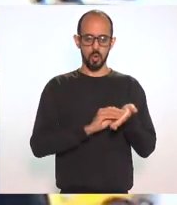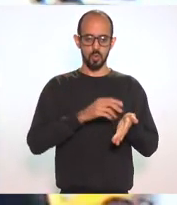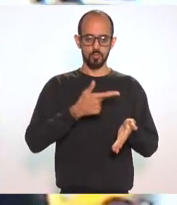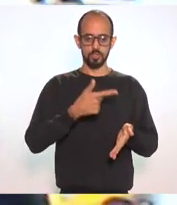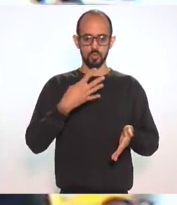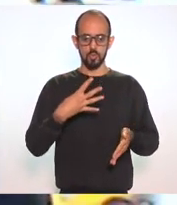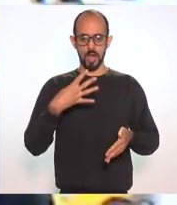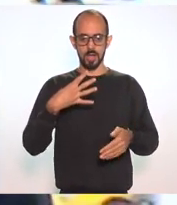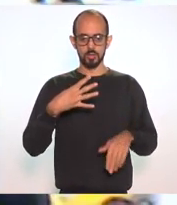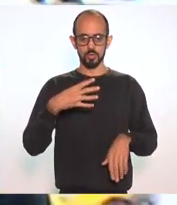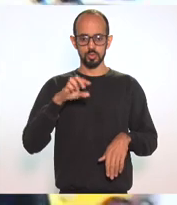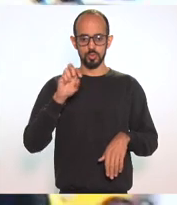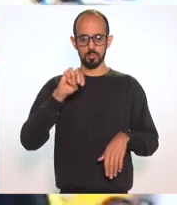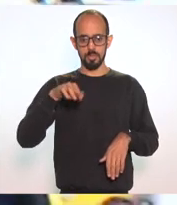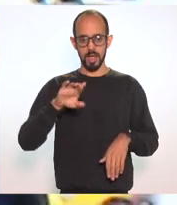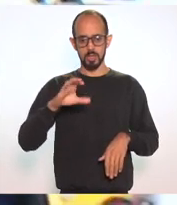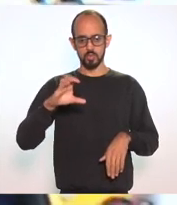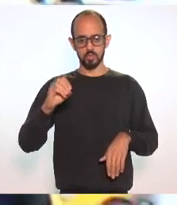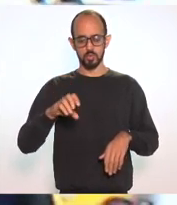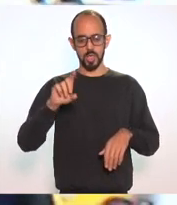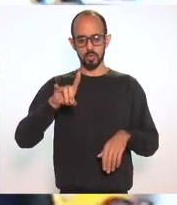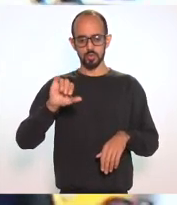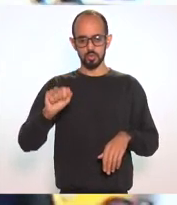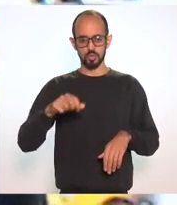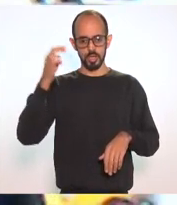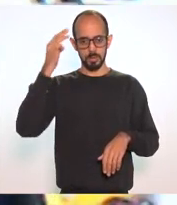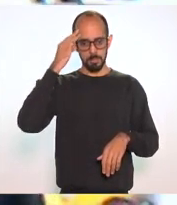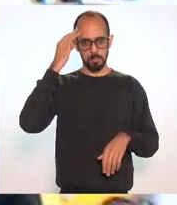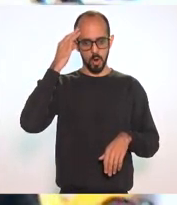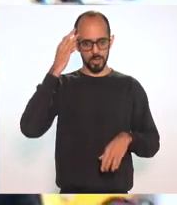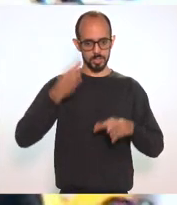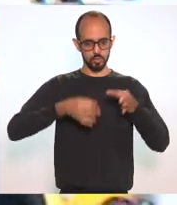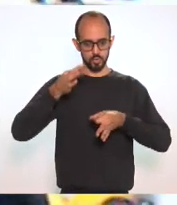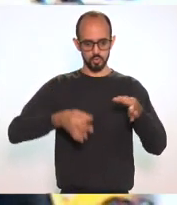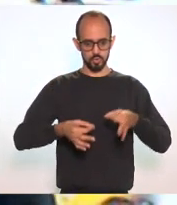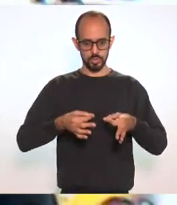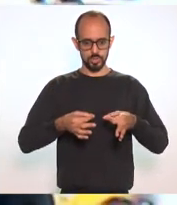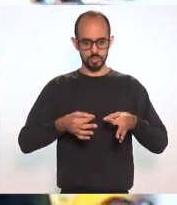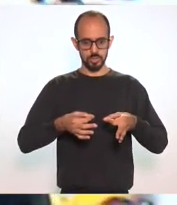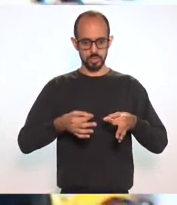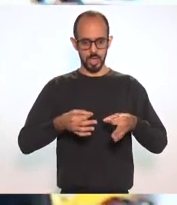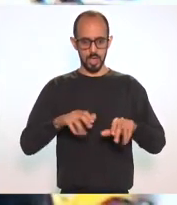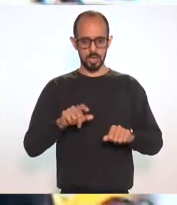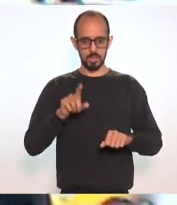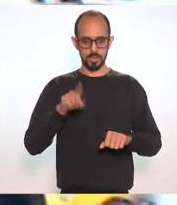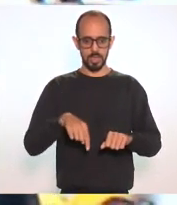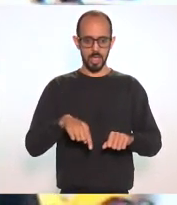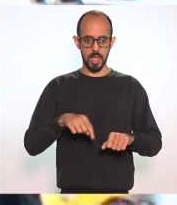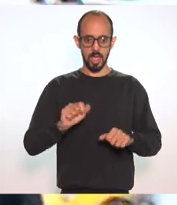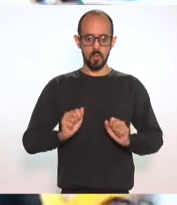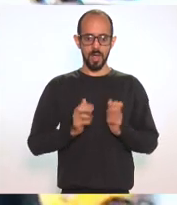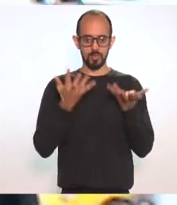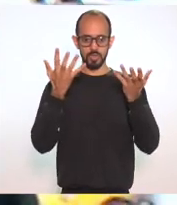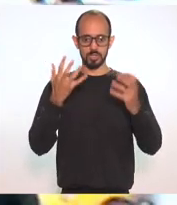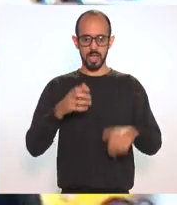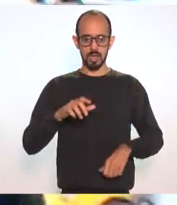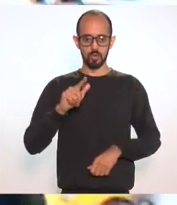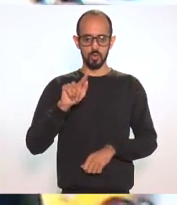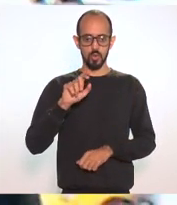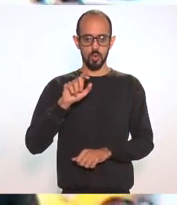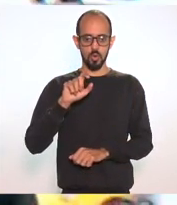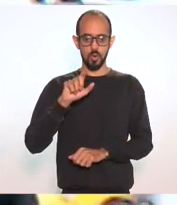da Memória, de Verdade e da Justiça, em comemoração, né, marcando o aniversário do golpe do Estado de